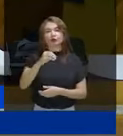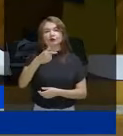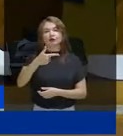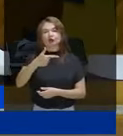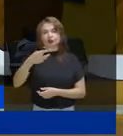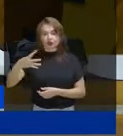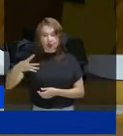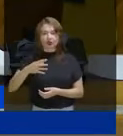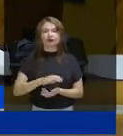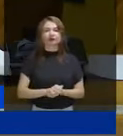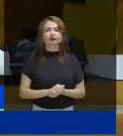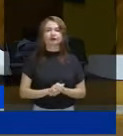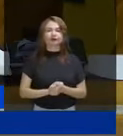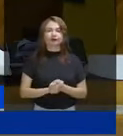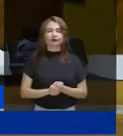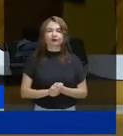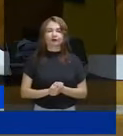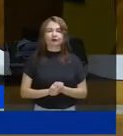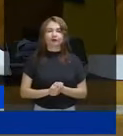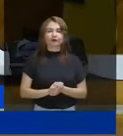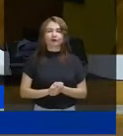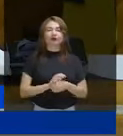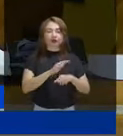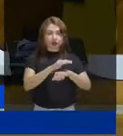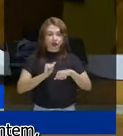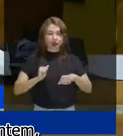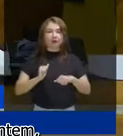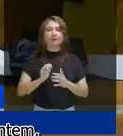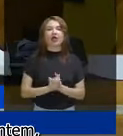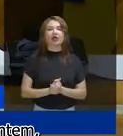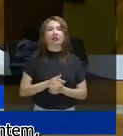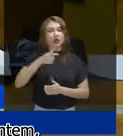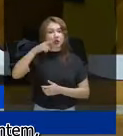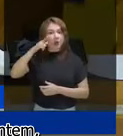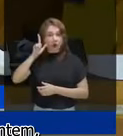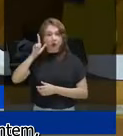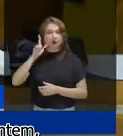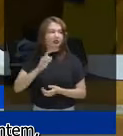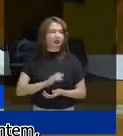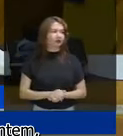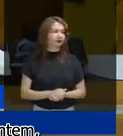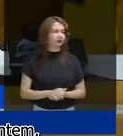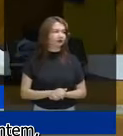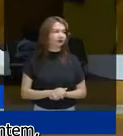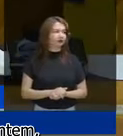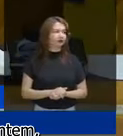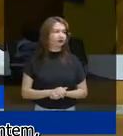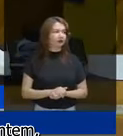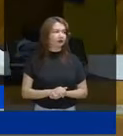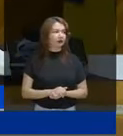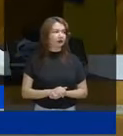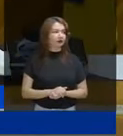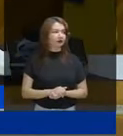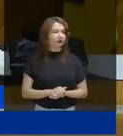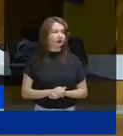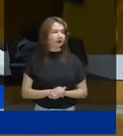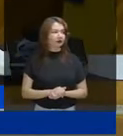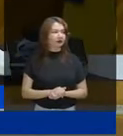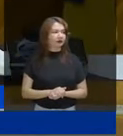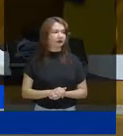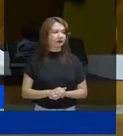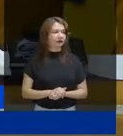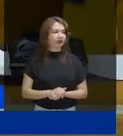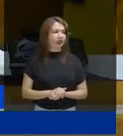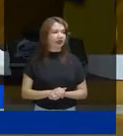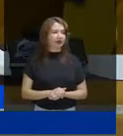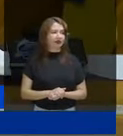foi convocada pela seleção paralímpica ontem, eu soube disso ontem, então ela está hoje na barra inferior, de